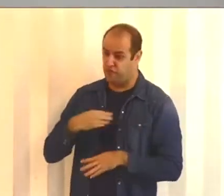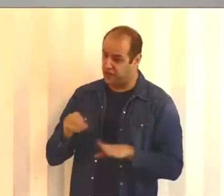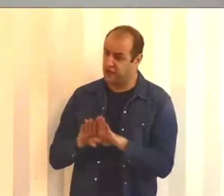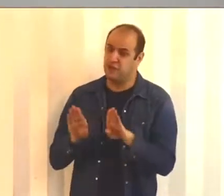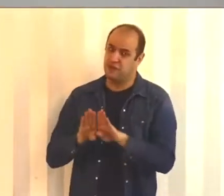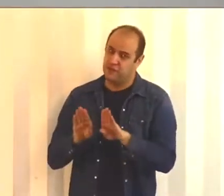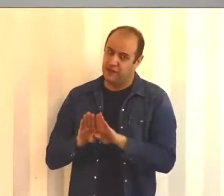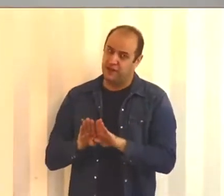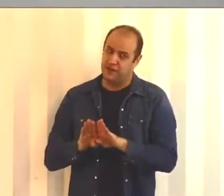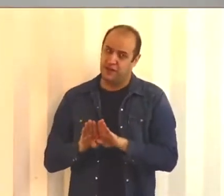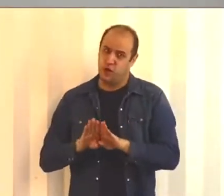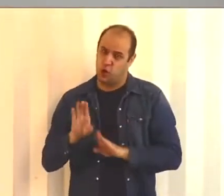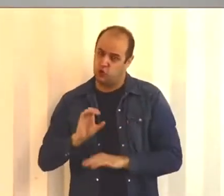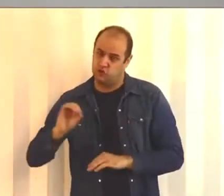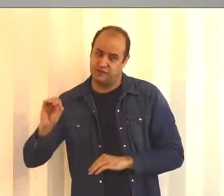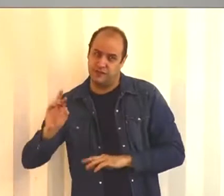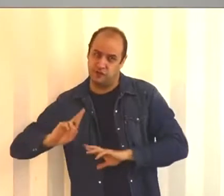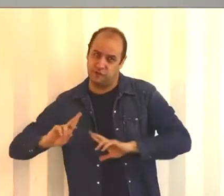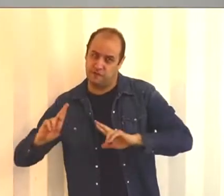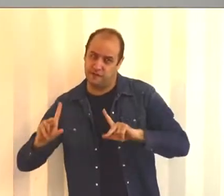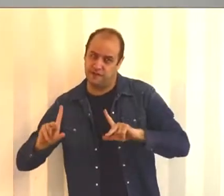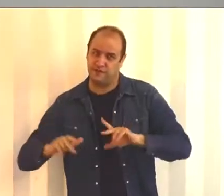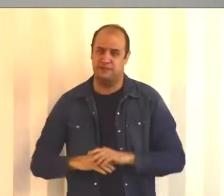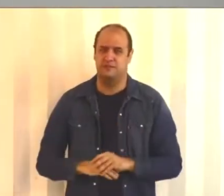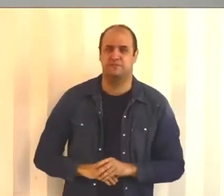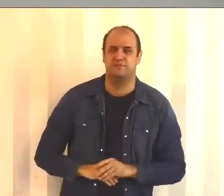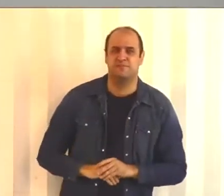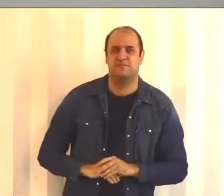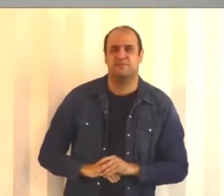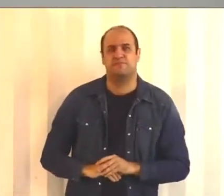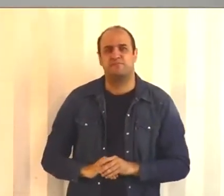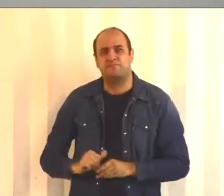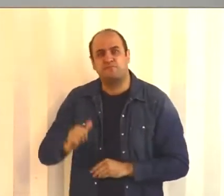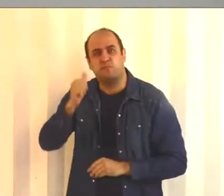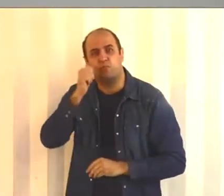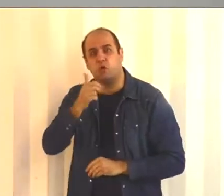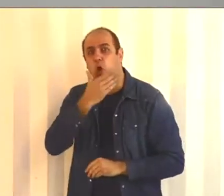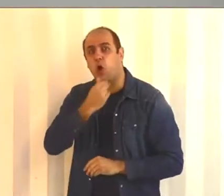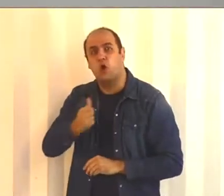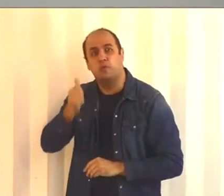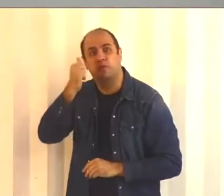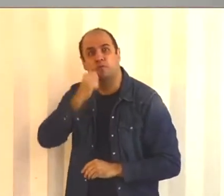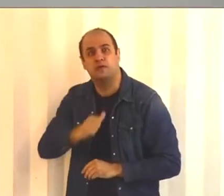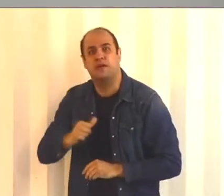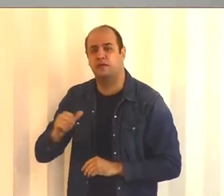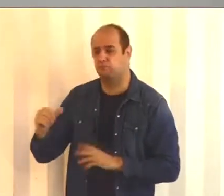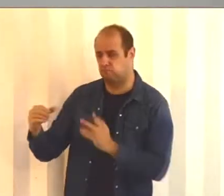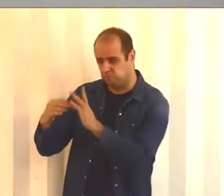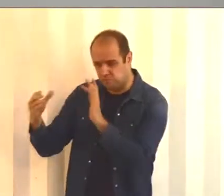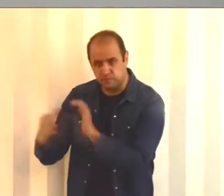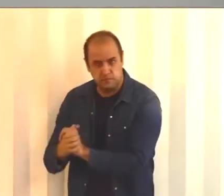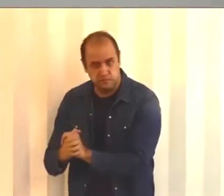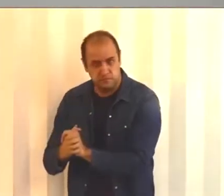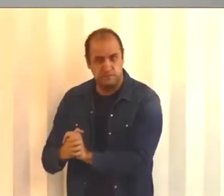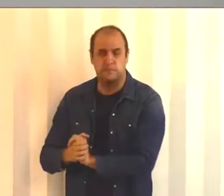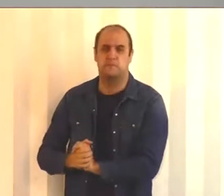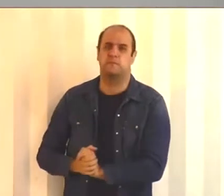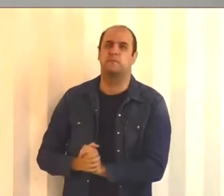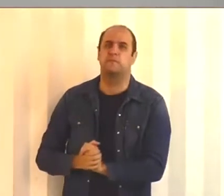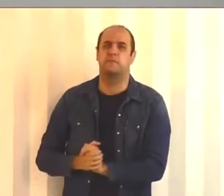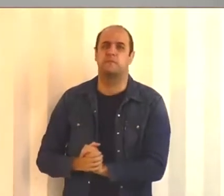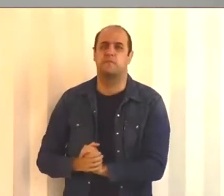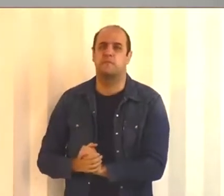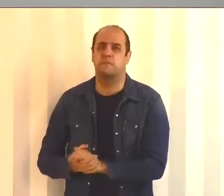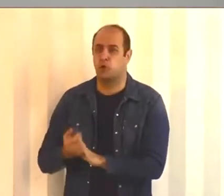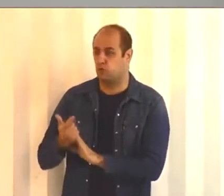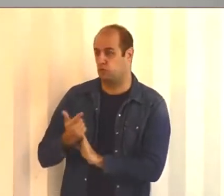consciência ocidental, que é assim: se marido e mulher se casam, e então, de repente, Deus não